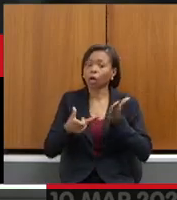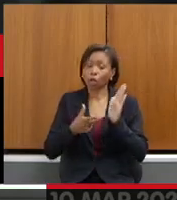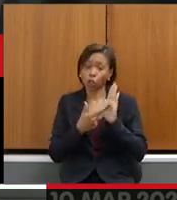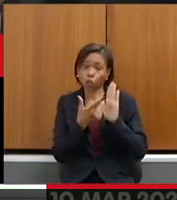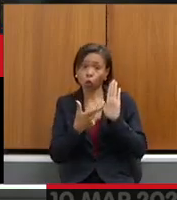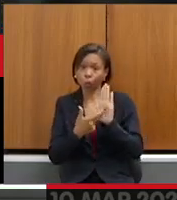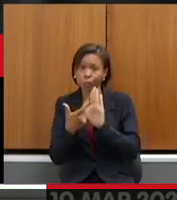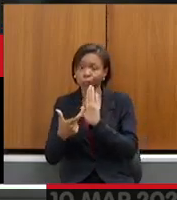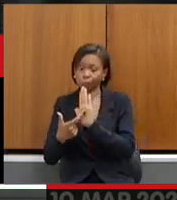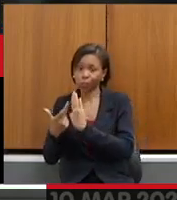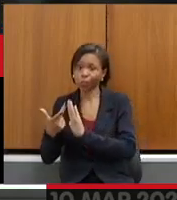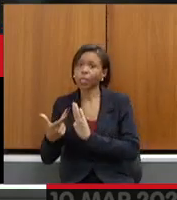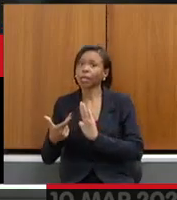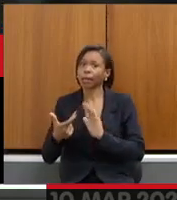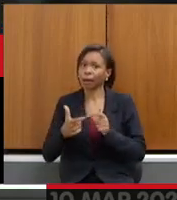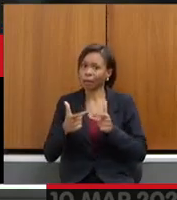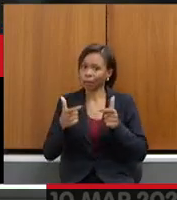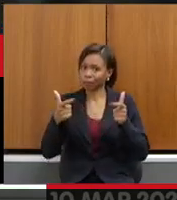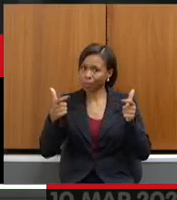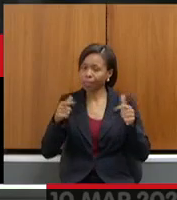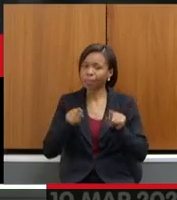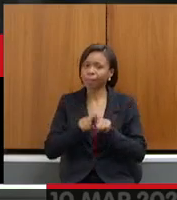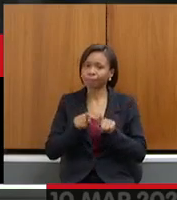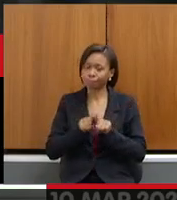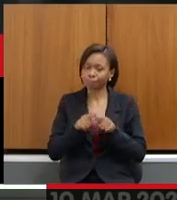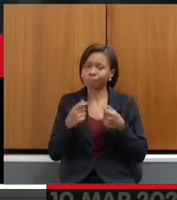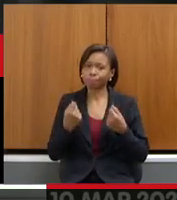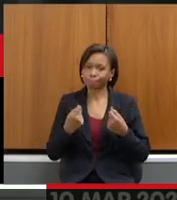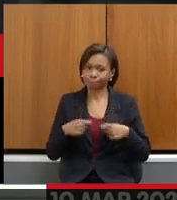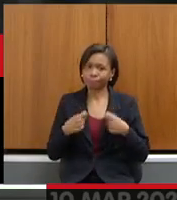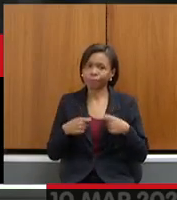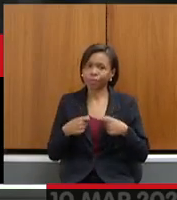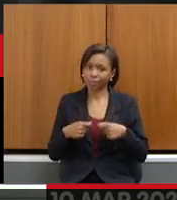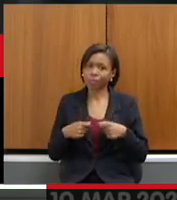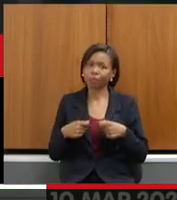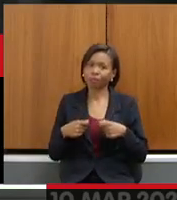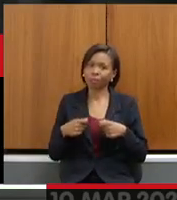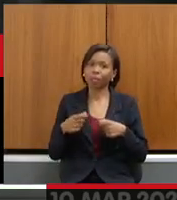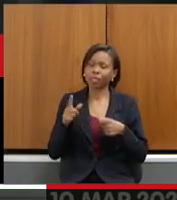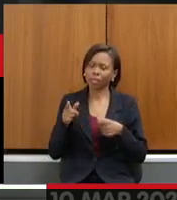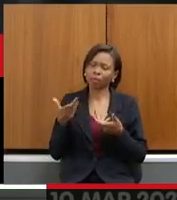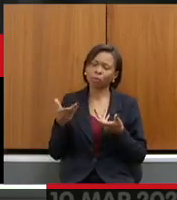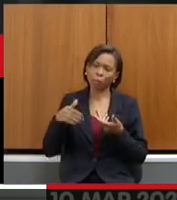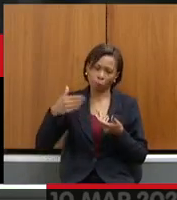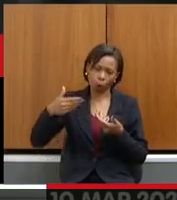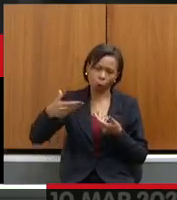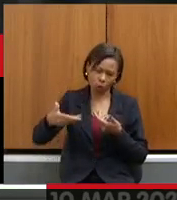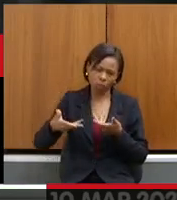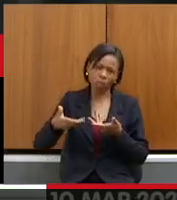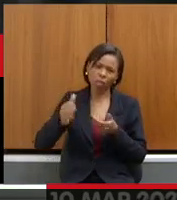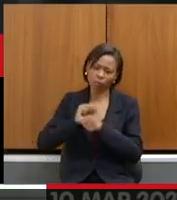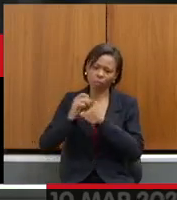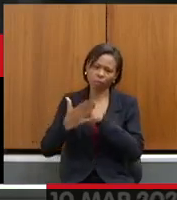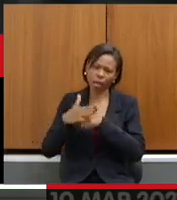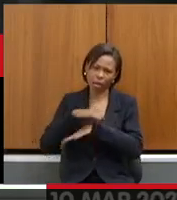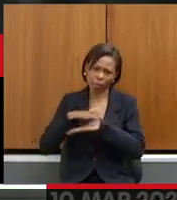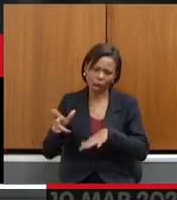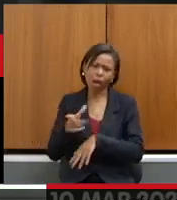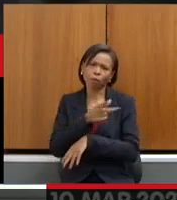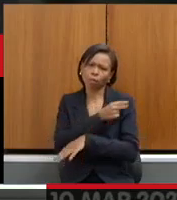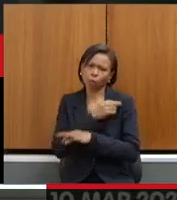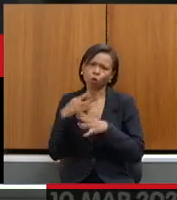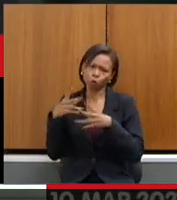cirurgias passados essa essa pandemia e com todos já vacinados se Deus quiser